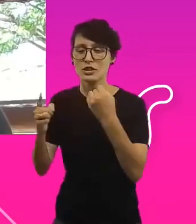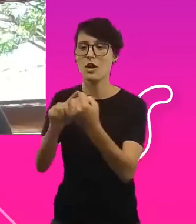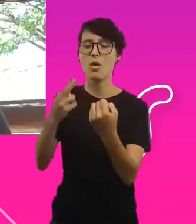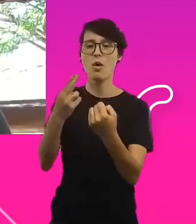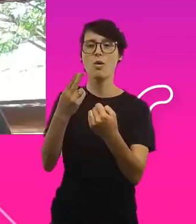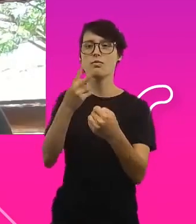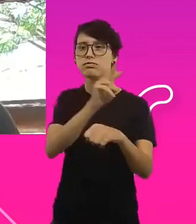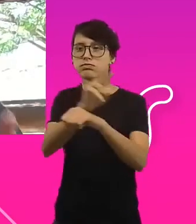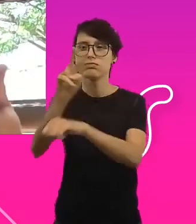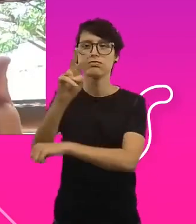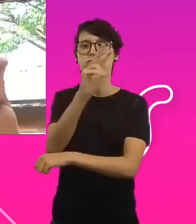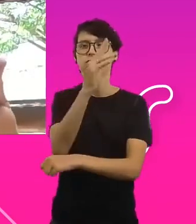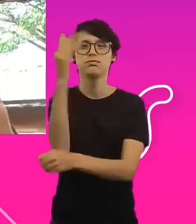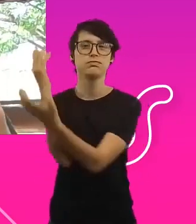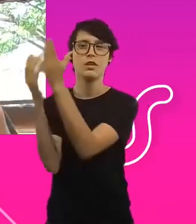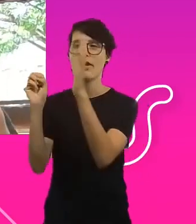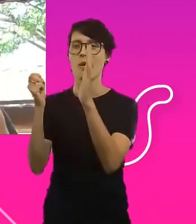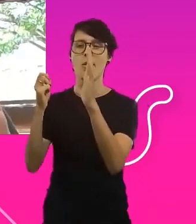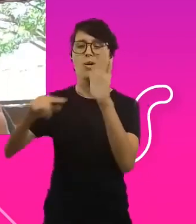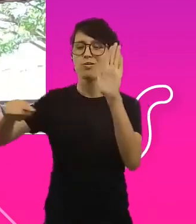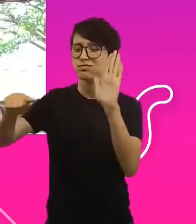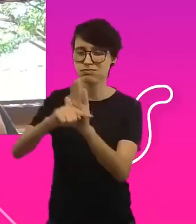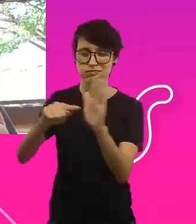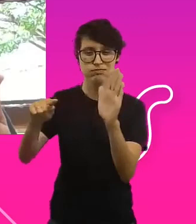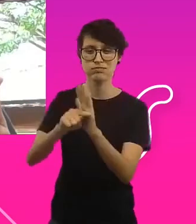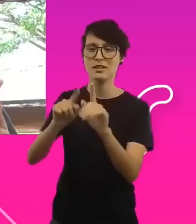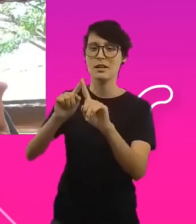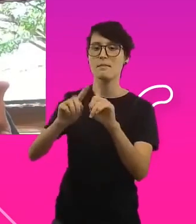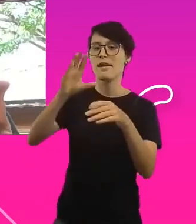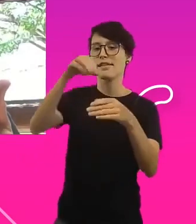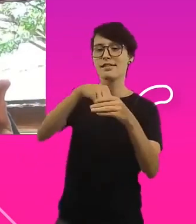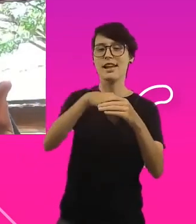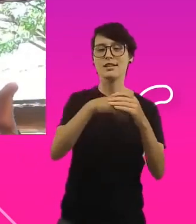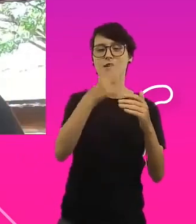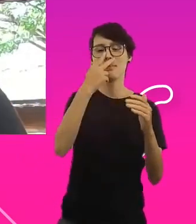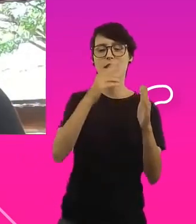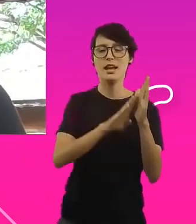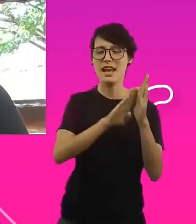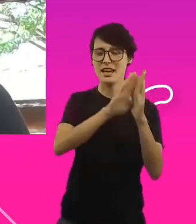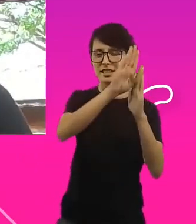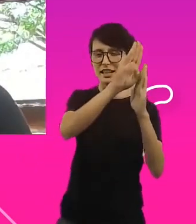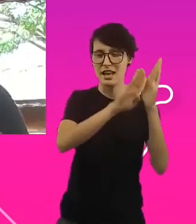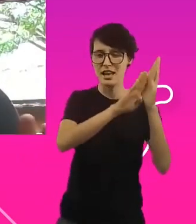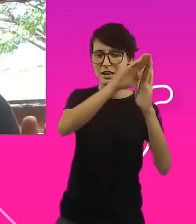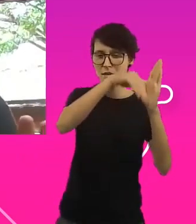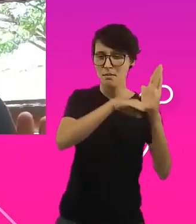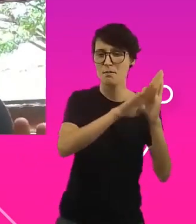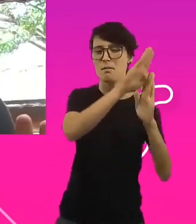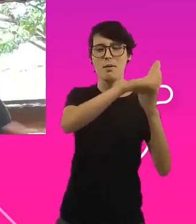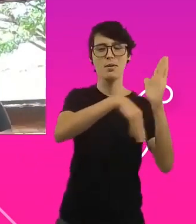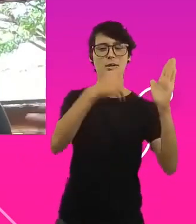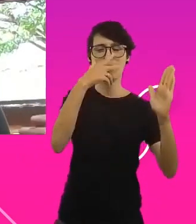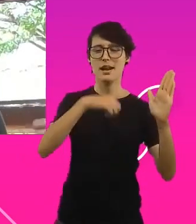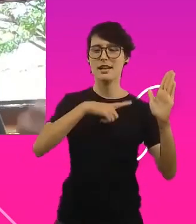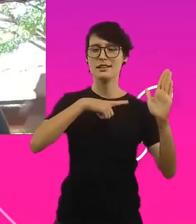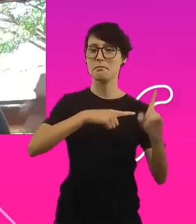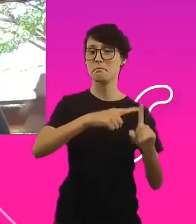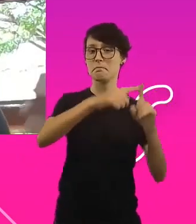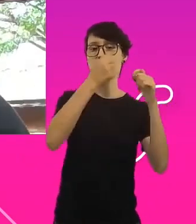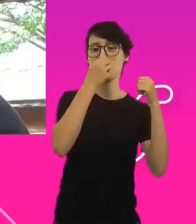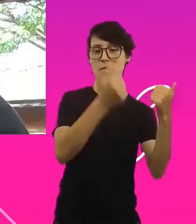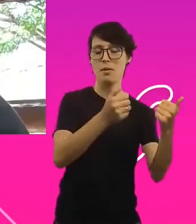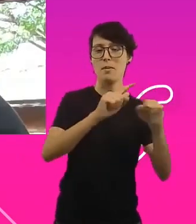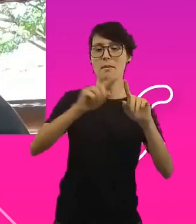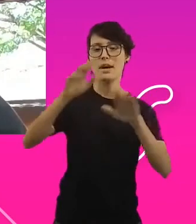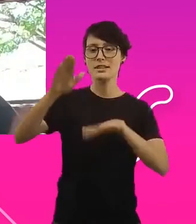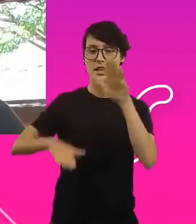negativo absurdo, mas ela é avaliada na Bolsa de Valor como uma empresa positiva. E as empresas que fazem o impacto social e muitas vezes não têm o